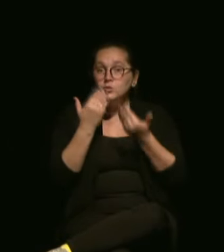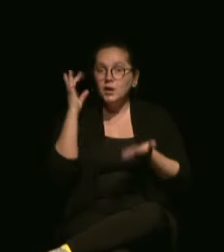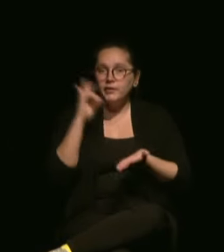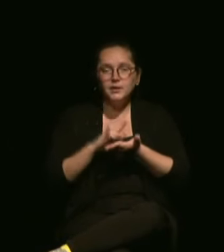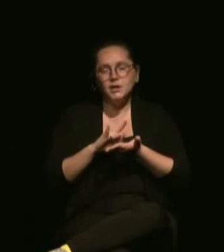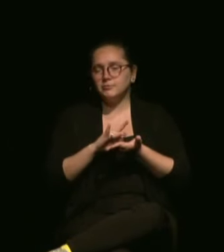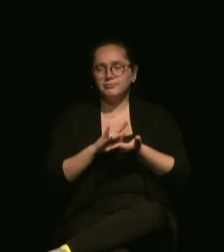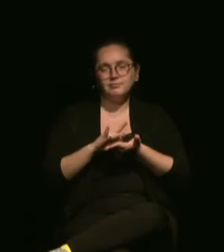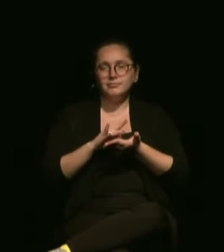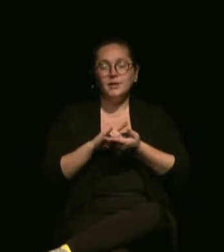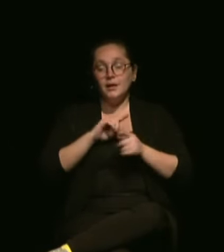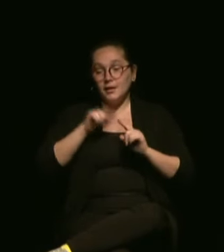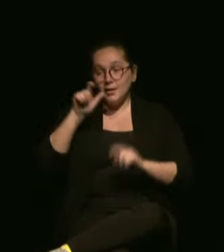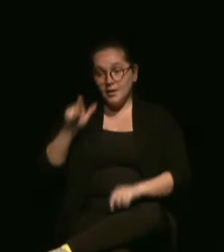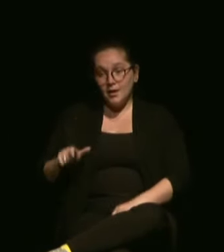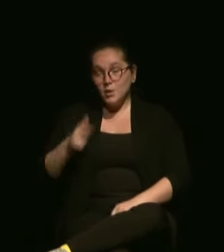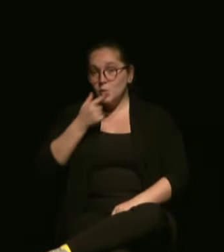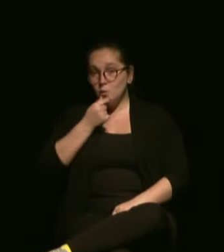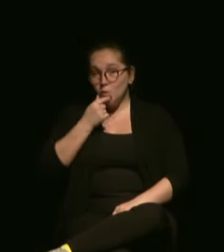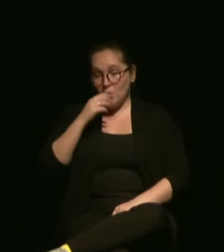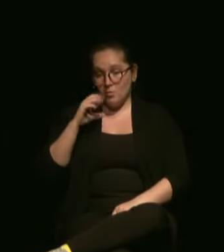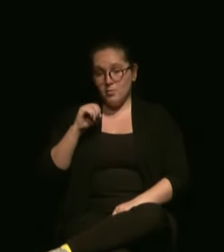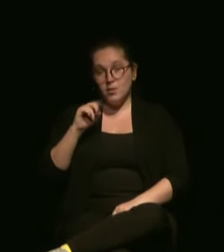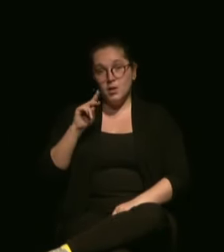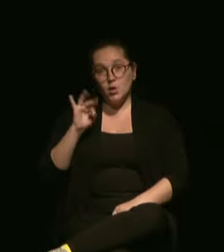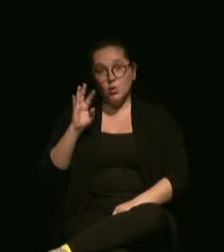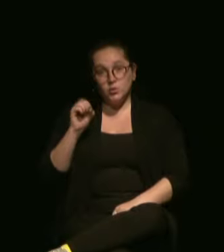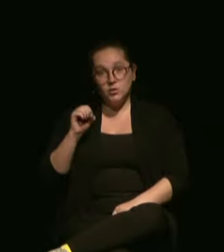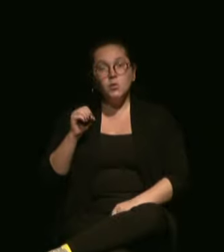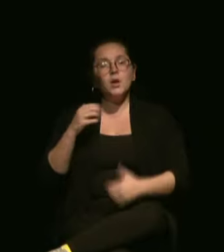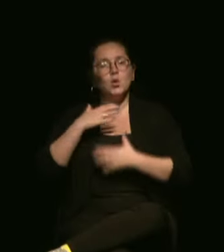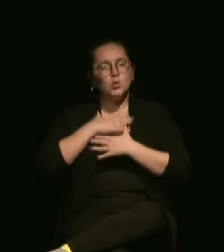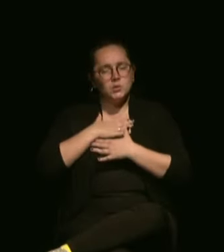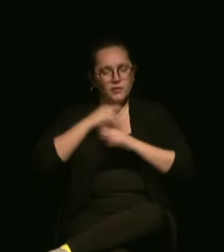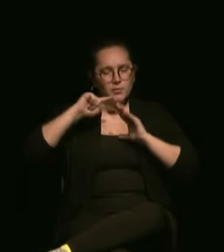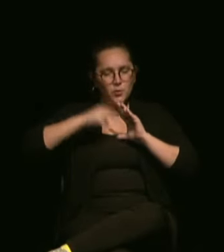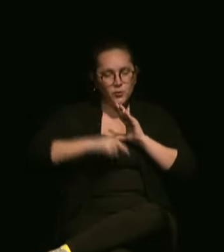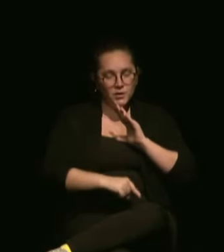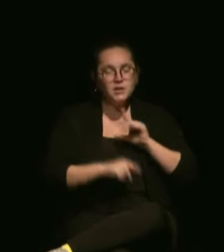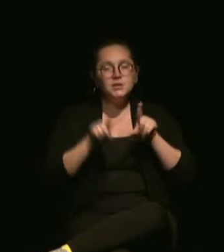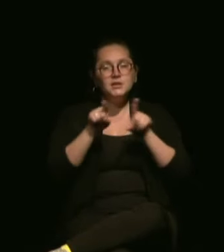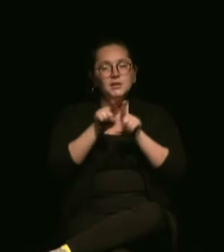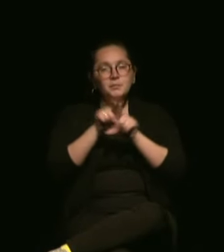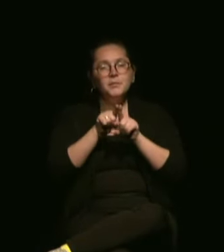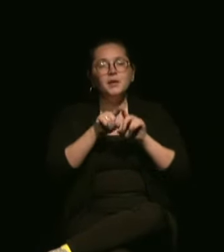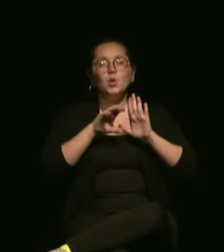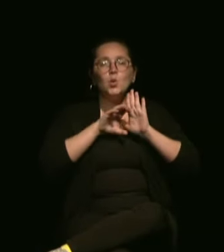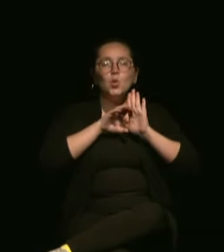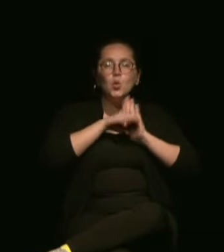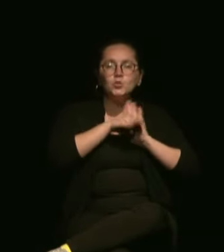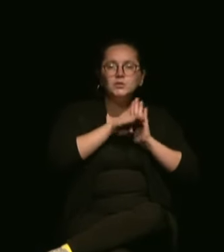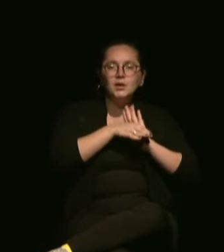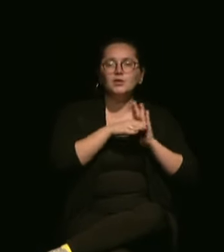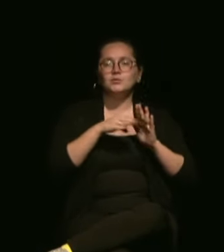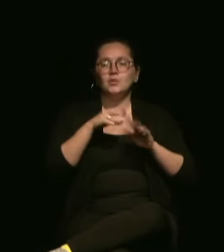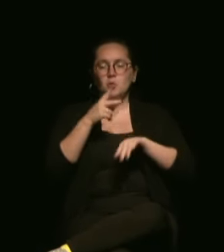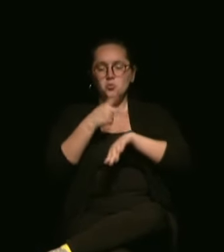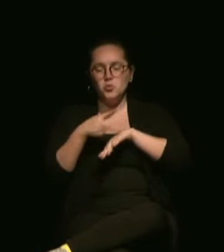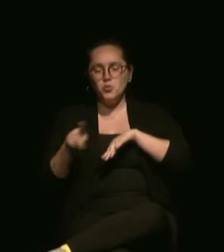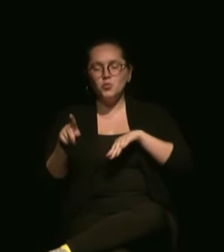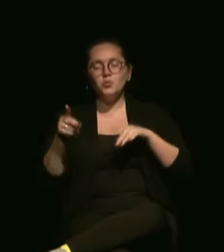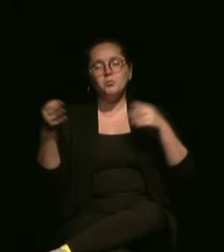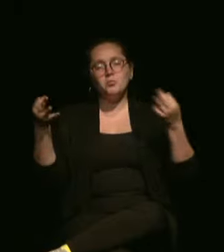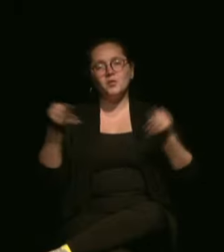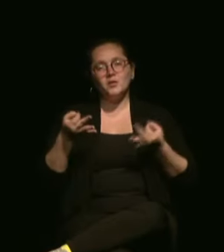escondidas. Aliás, Coutinho desgostava tanto da noção de profundidade quanto dos conceitos de pureza e perfeição,